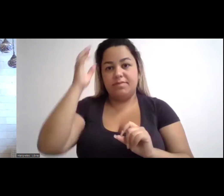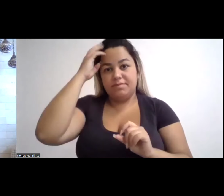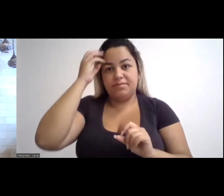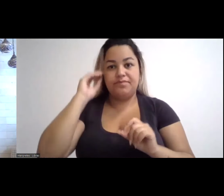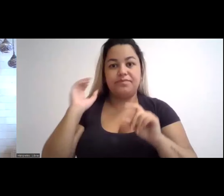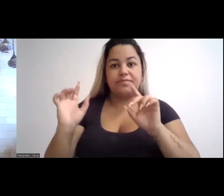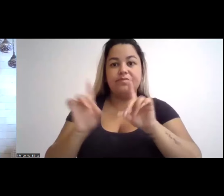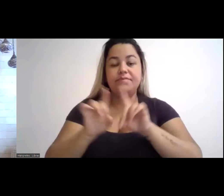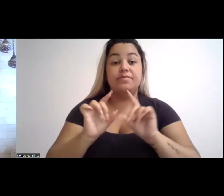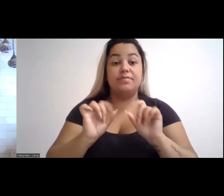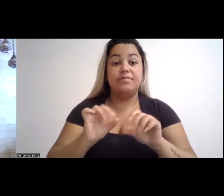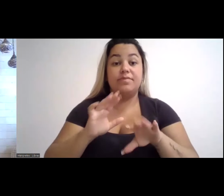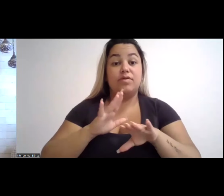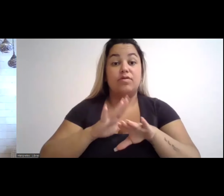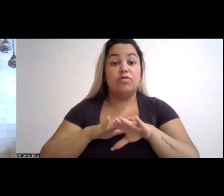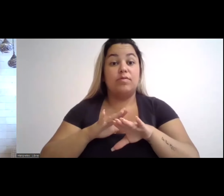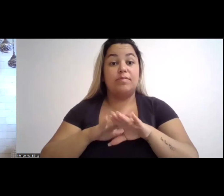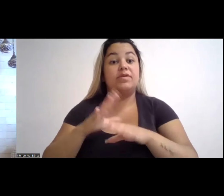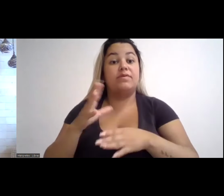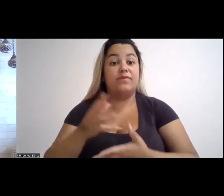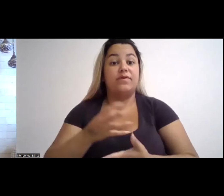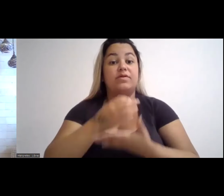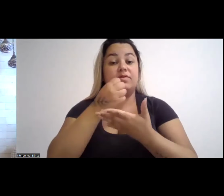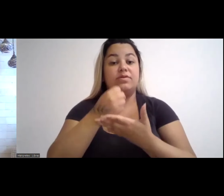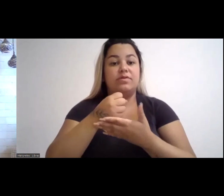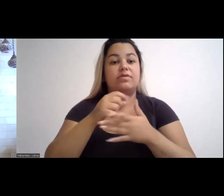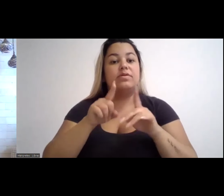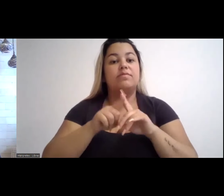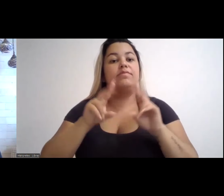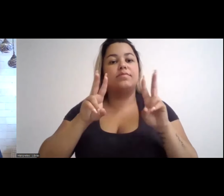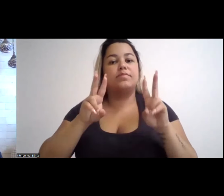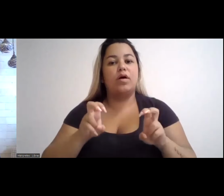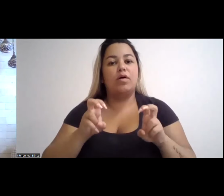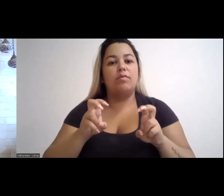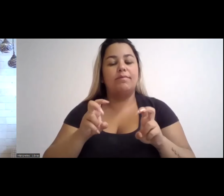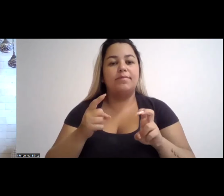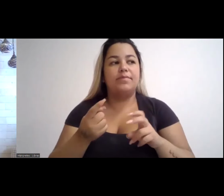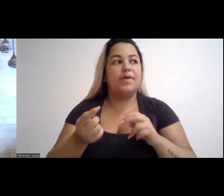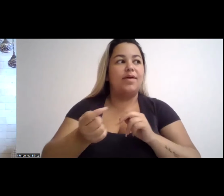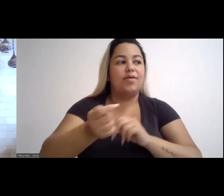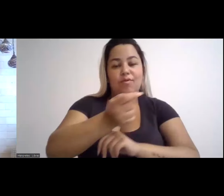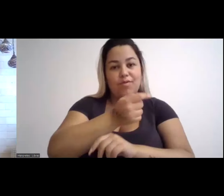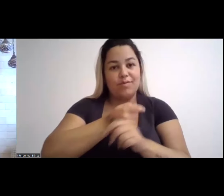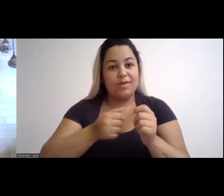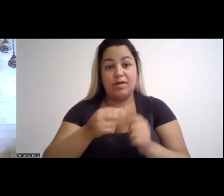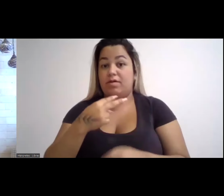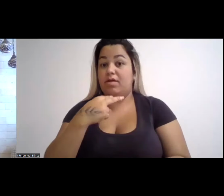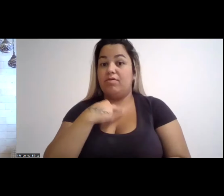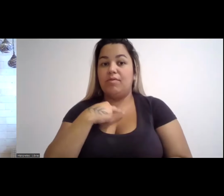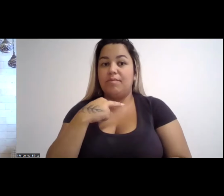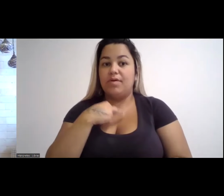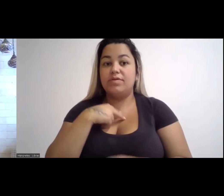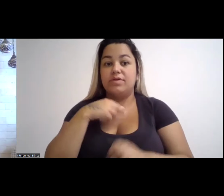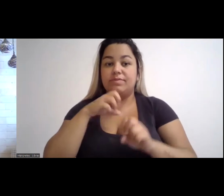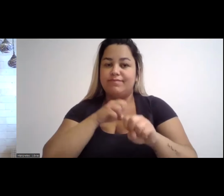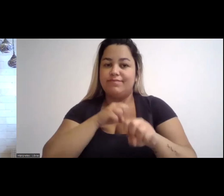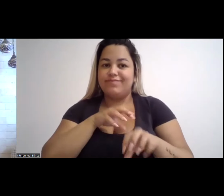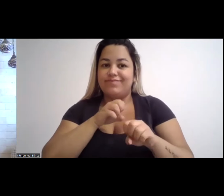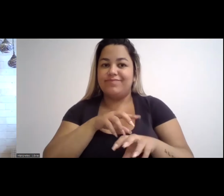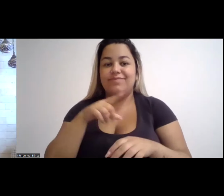mas eu me salvei porque usei a expressão para uma economia. Eu não posso dar aula, eu não posso